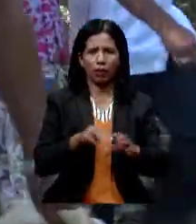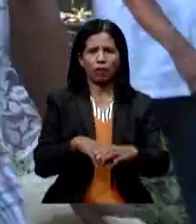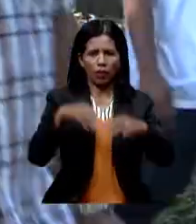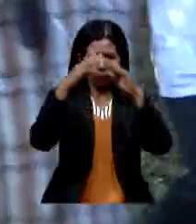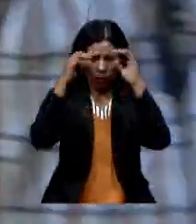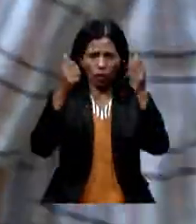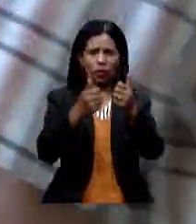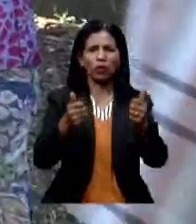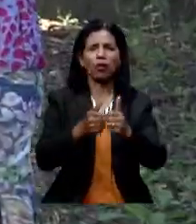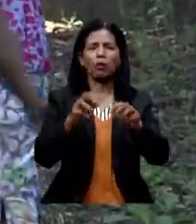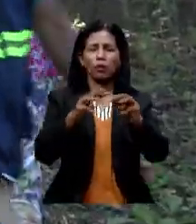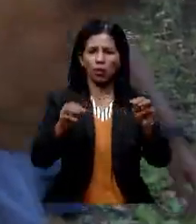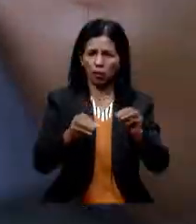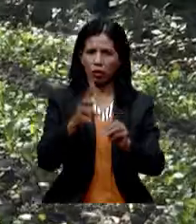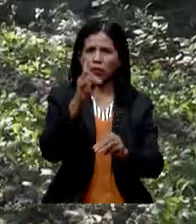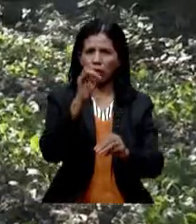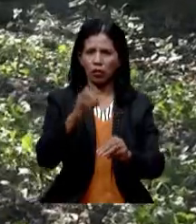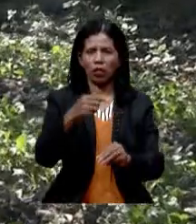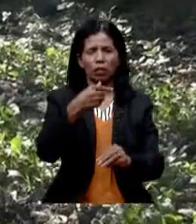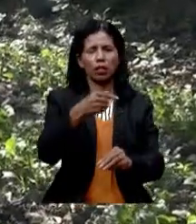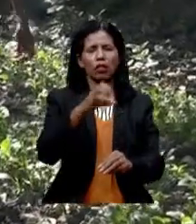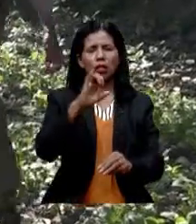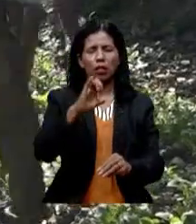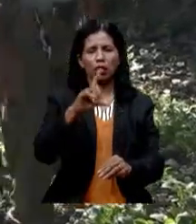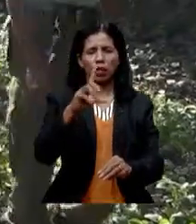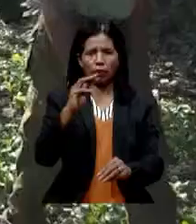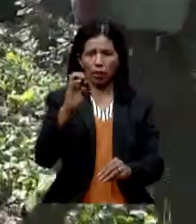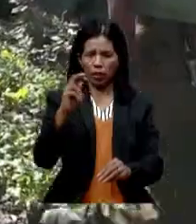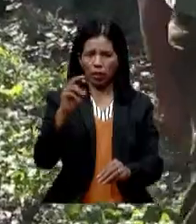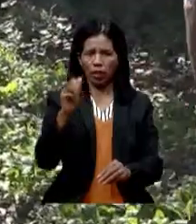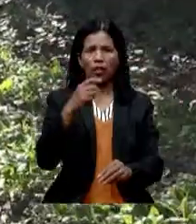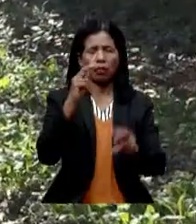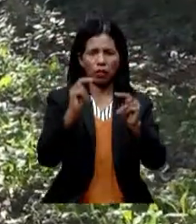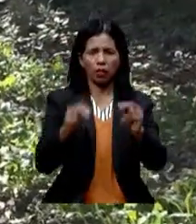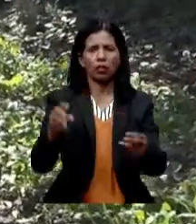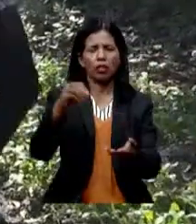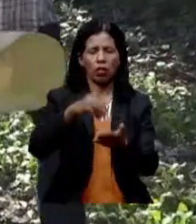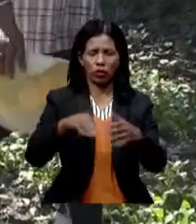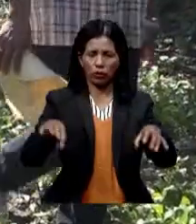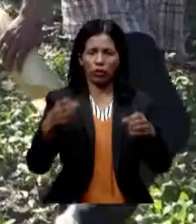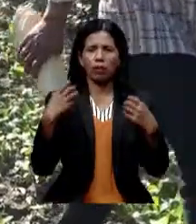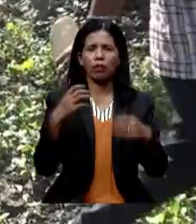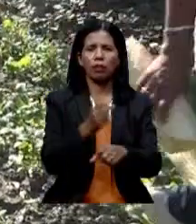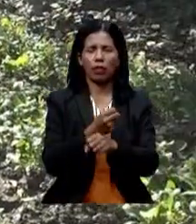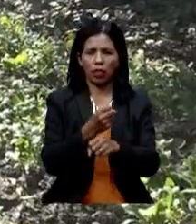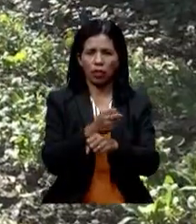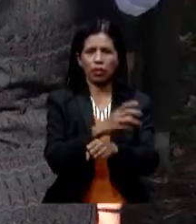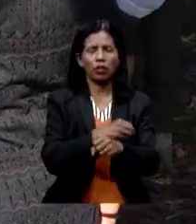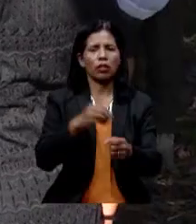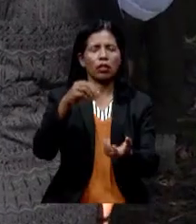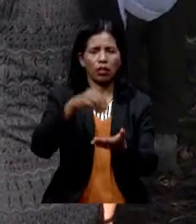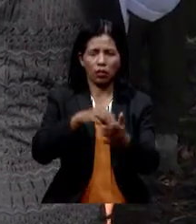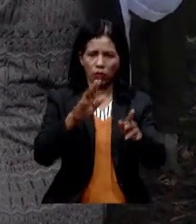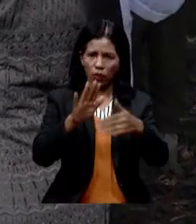presidente e autoridade município de Li, Guilhermina Saldanha Ribeiro Hateten, precisa halo esforço de criar condição para vendedor